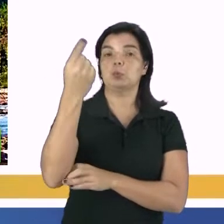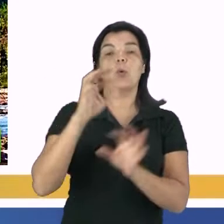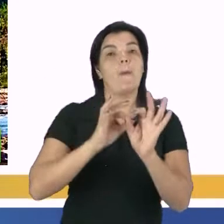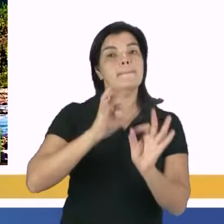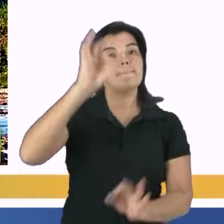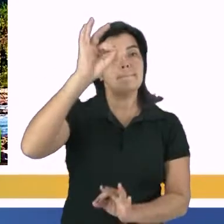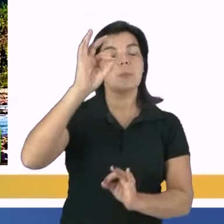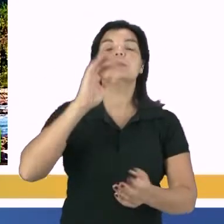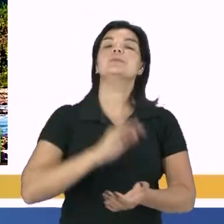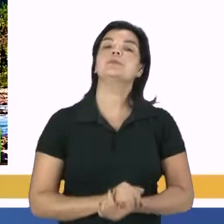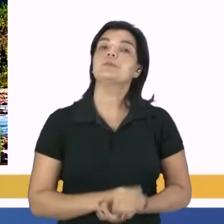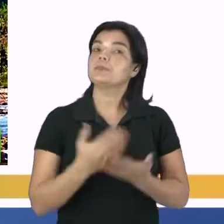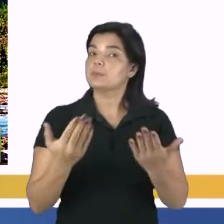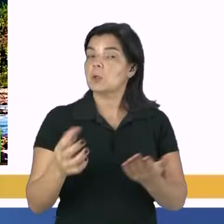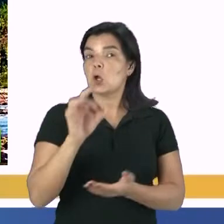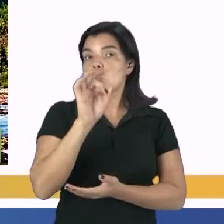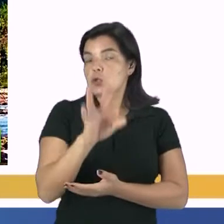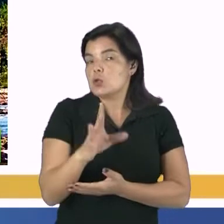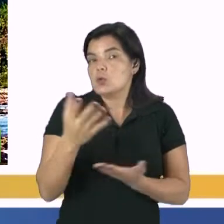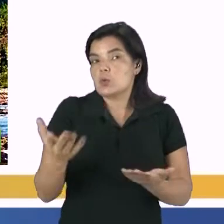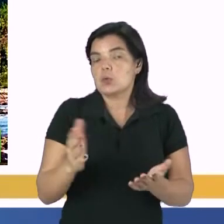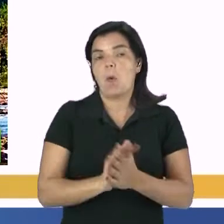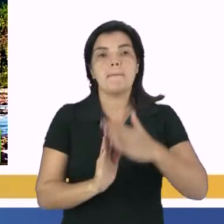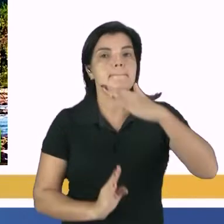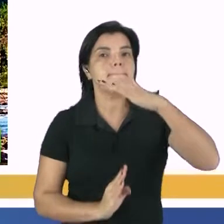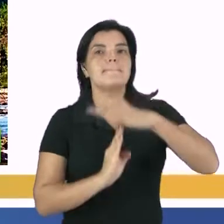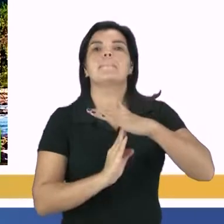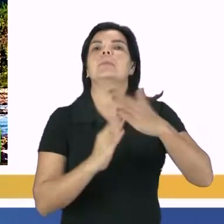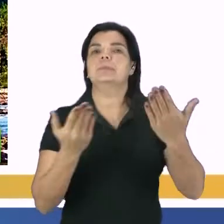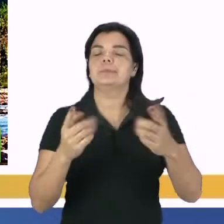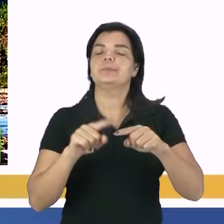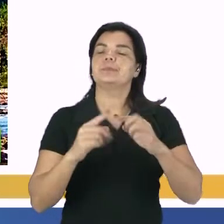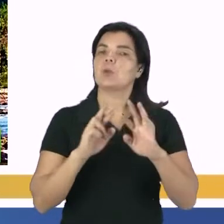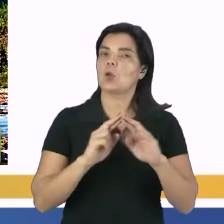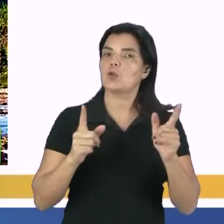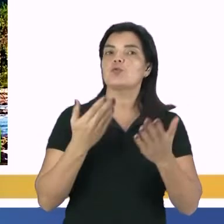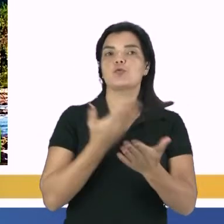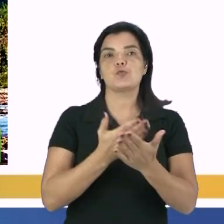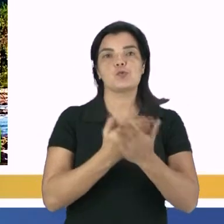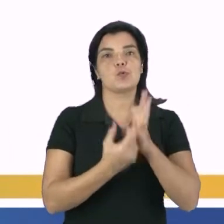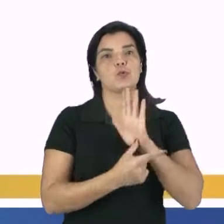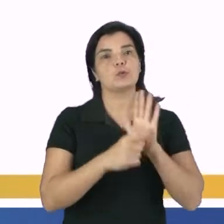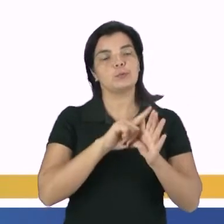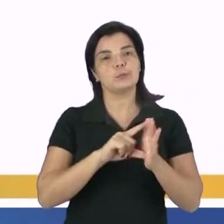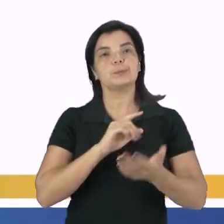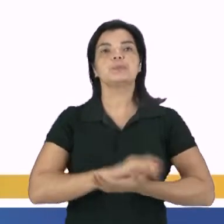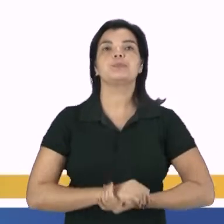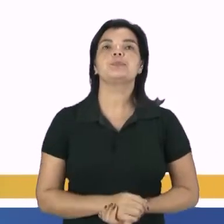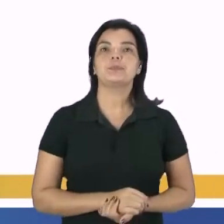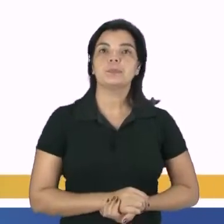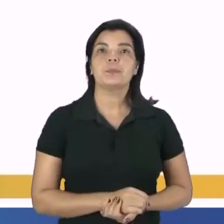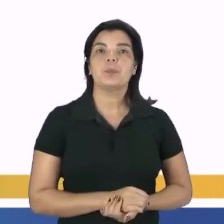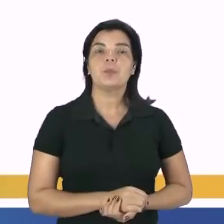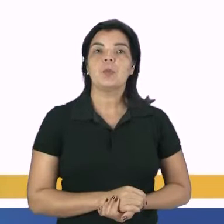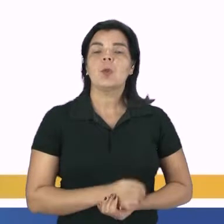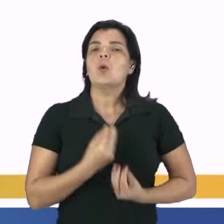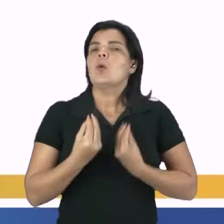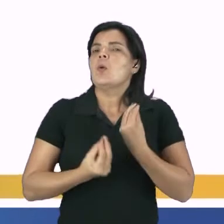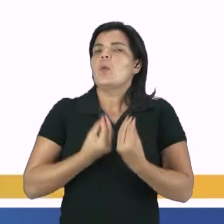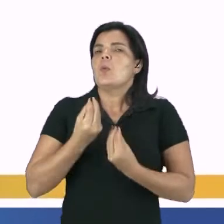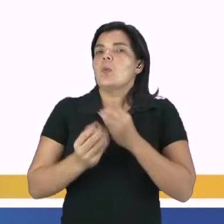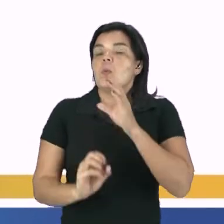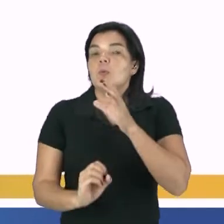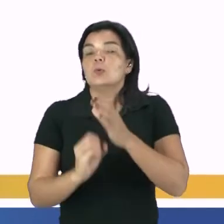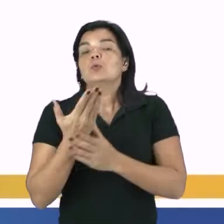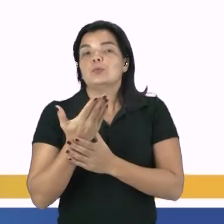de altura. Não são aí limitadas, então, ao contrário dos outros grupos que nós estudamos. O que mais que vale a